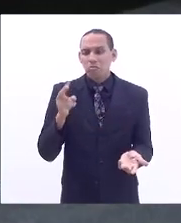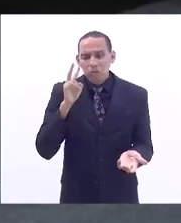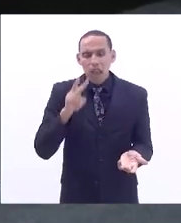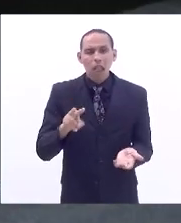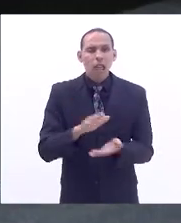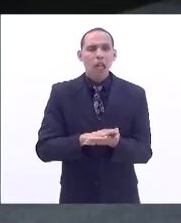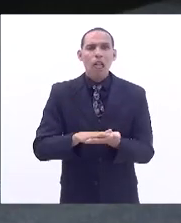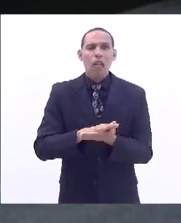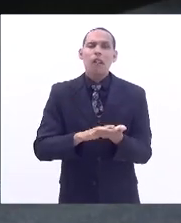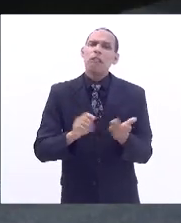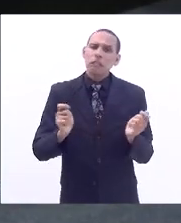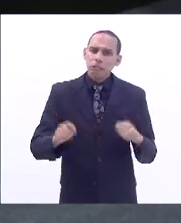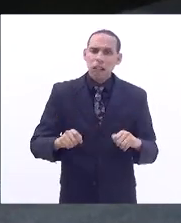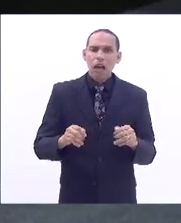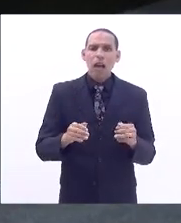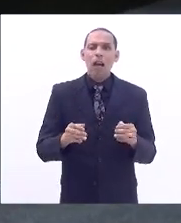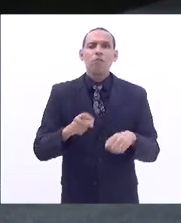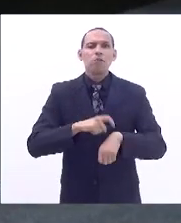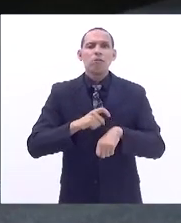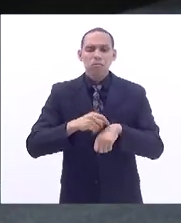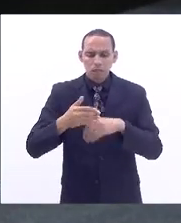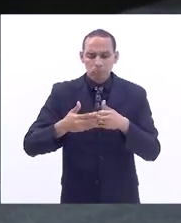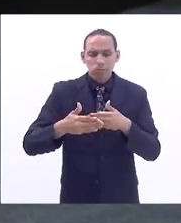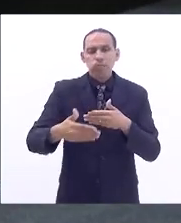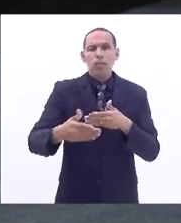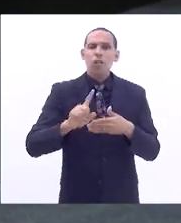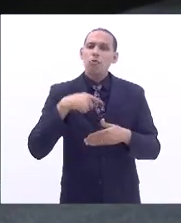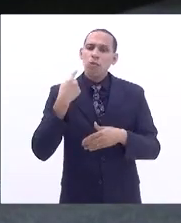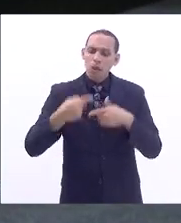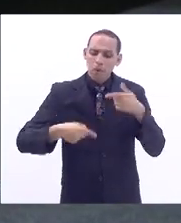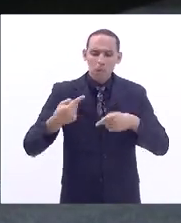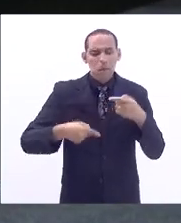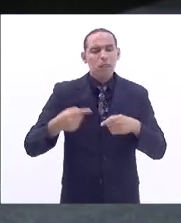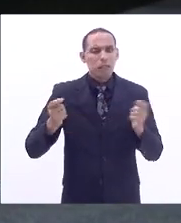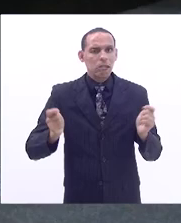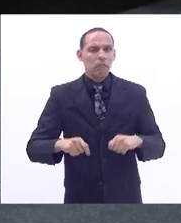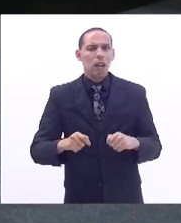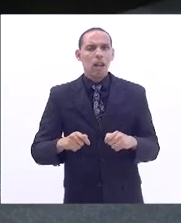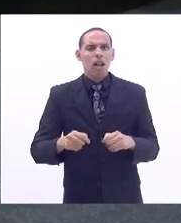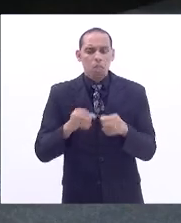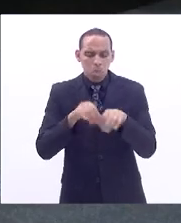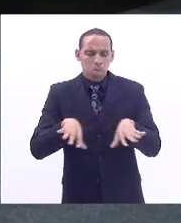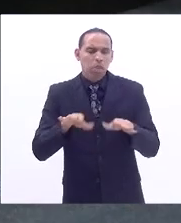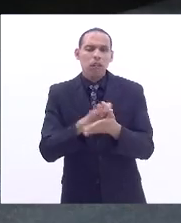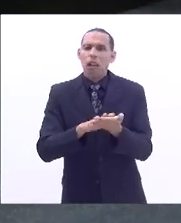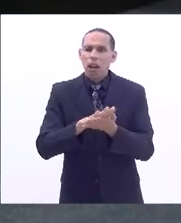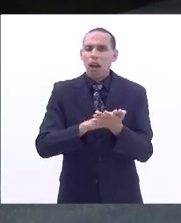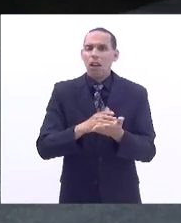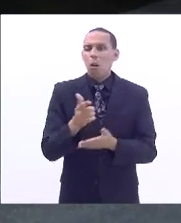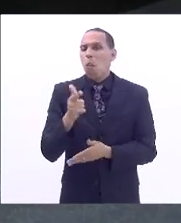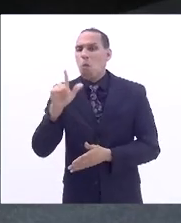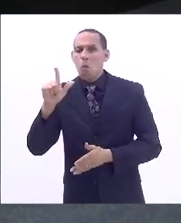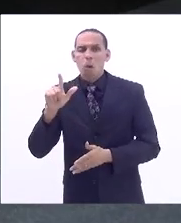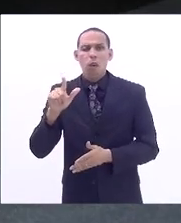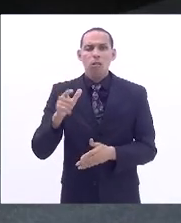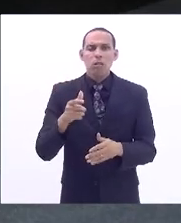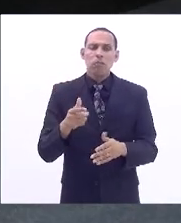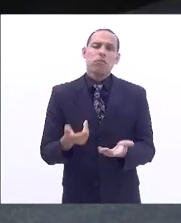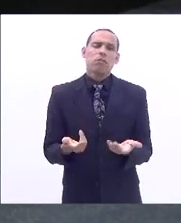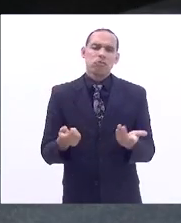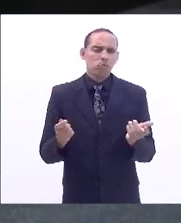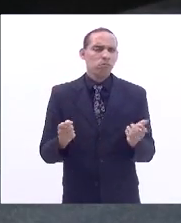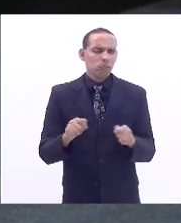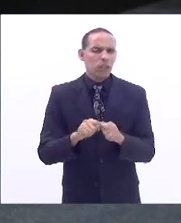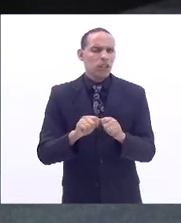momento oportuno abramos mais uma vez Unemat sem nenhum prejuízo já fizemos isso em outras matérias em que